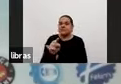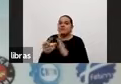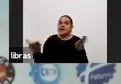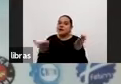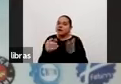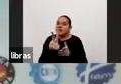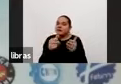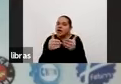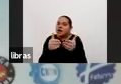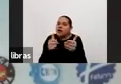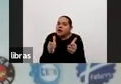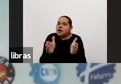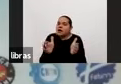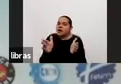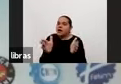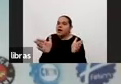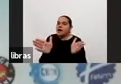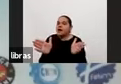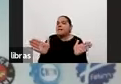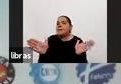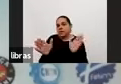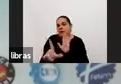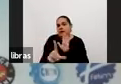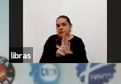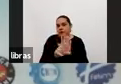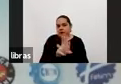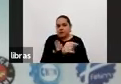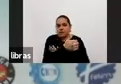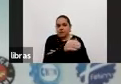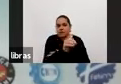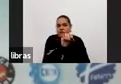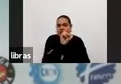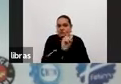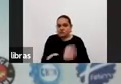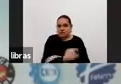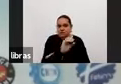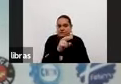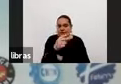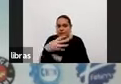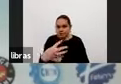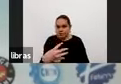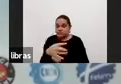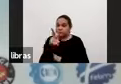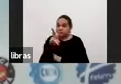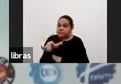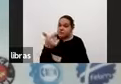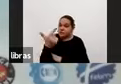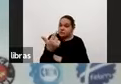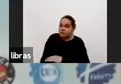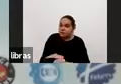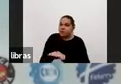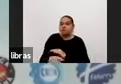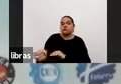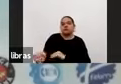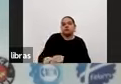ampliada a lei agora 10.024, ela deve ter novamente uma nova lei, deve ter um novo...